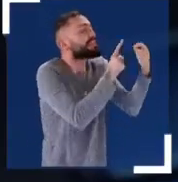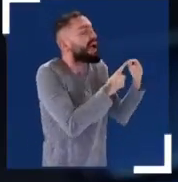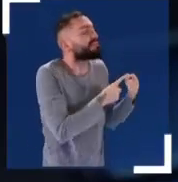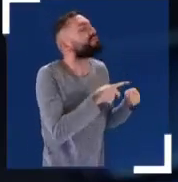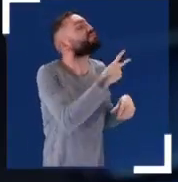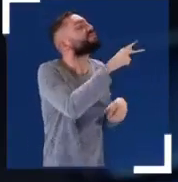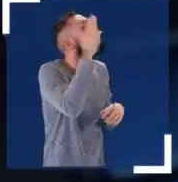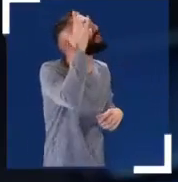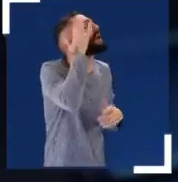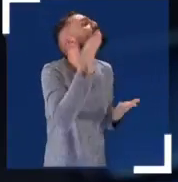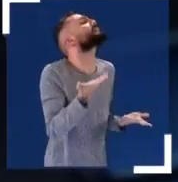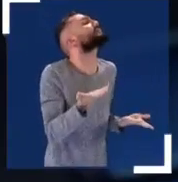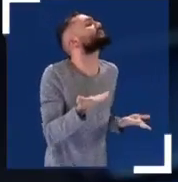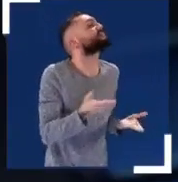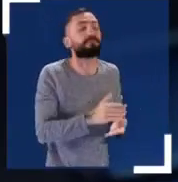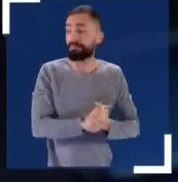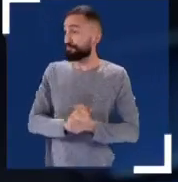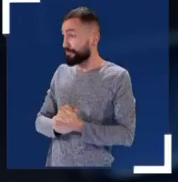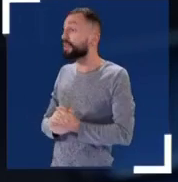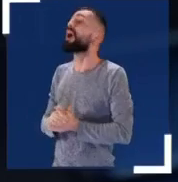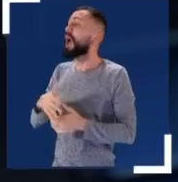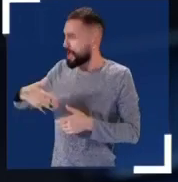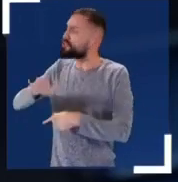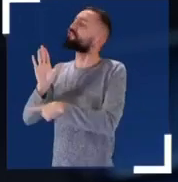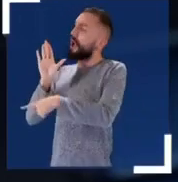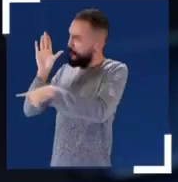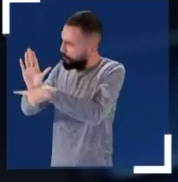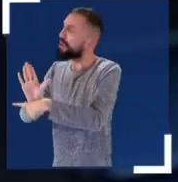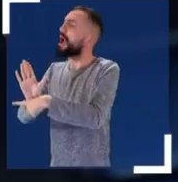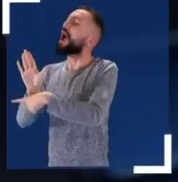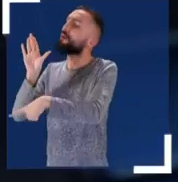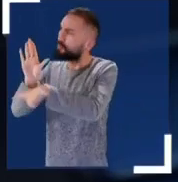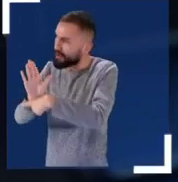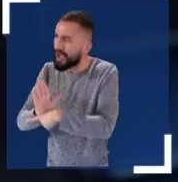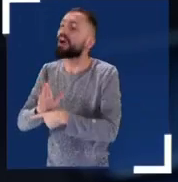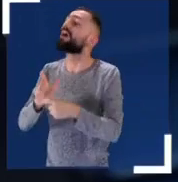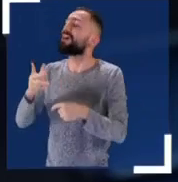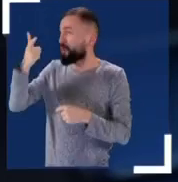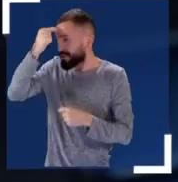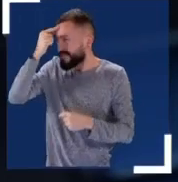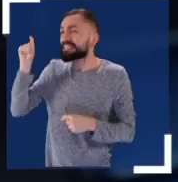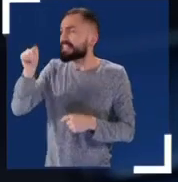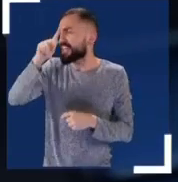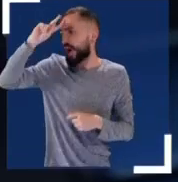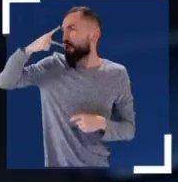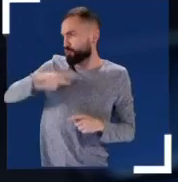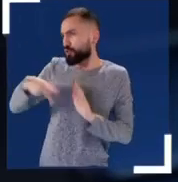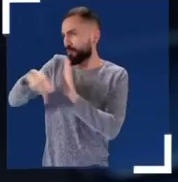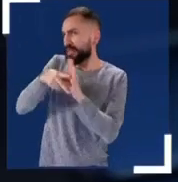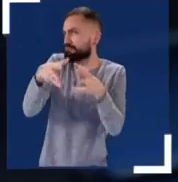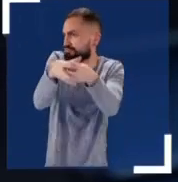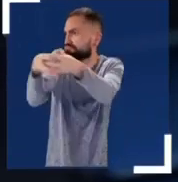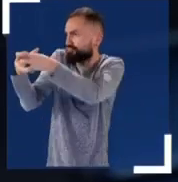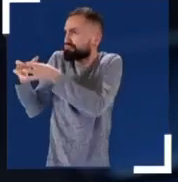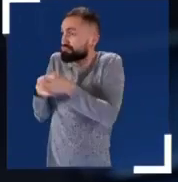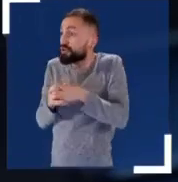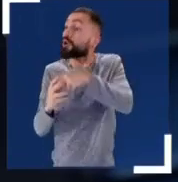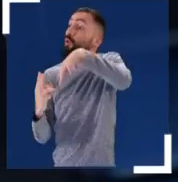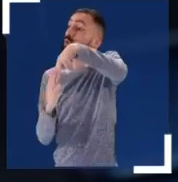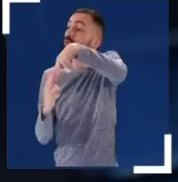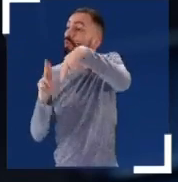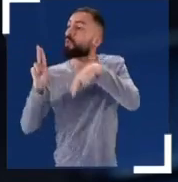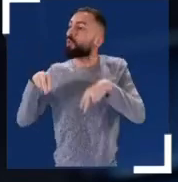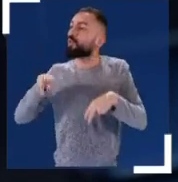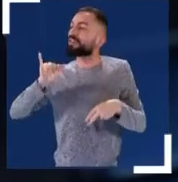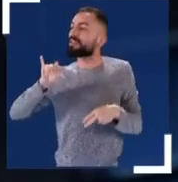pensa disso. Nós vamos apoiar. As universidades já têm autonomia, têm recursos e a Univesp pode ser expandida. E